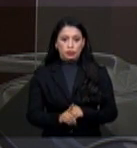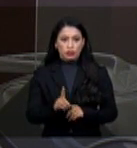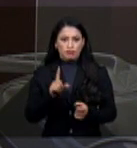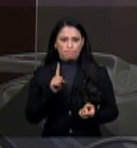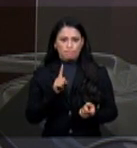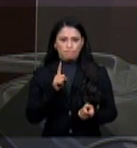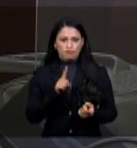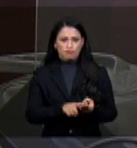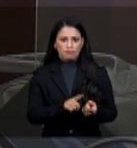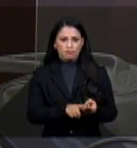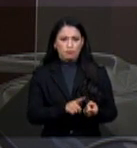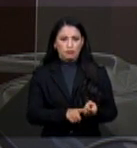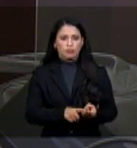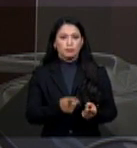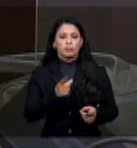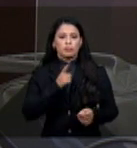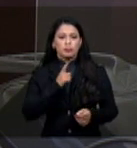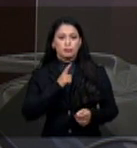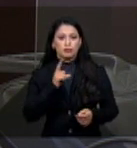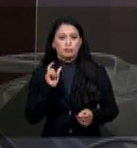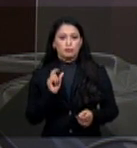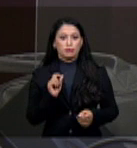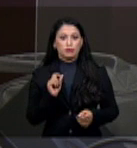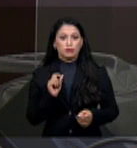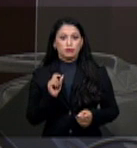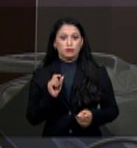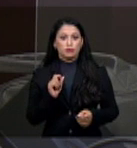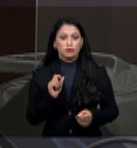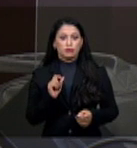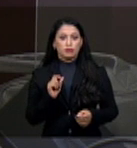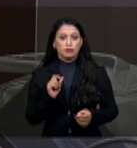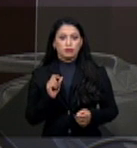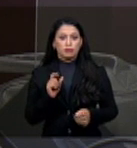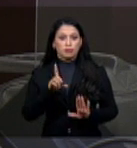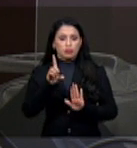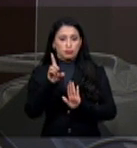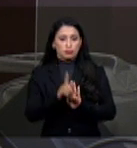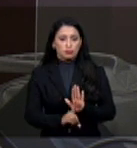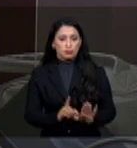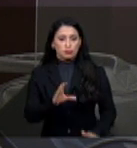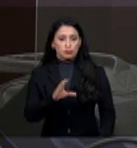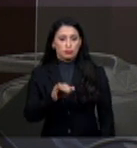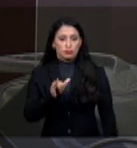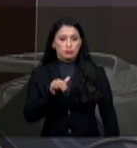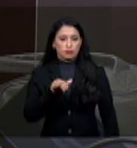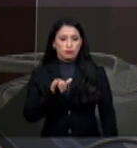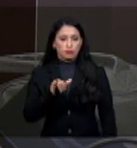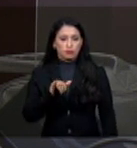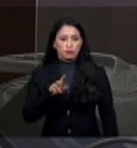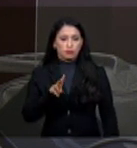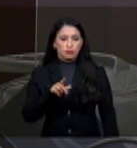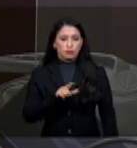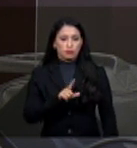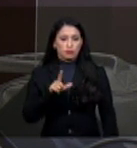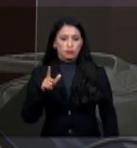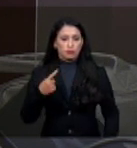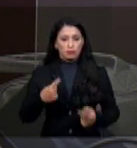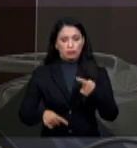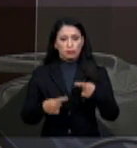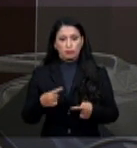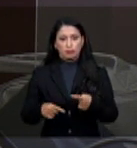que seguem sendo muitas vezes desconsiderados, são direitos civis, políticos, sociais,